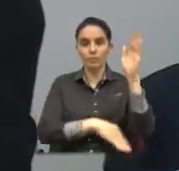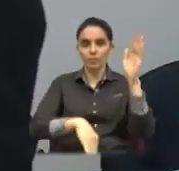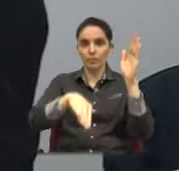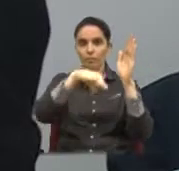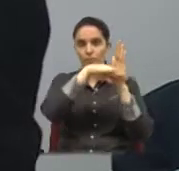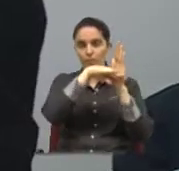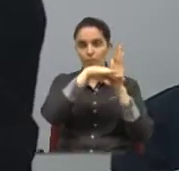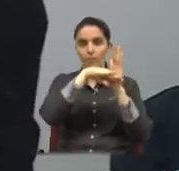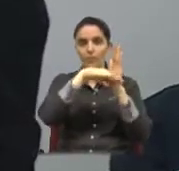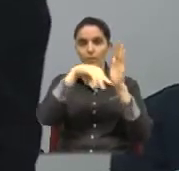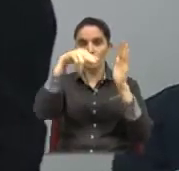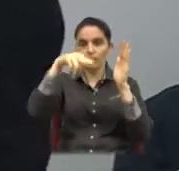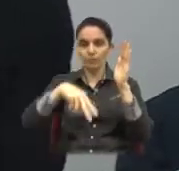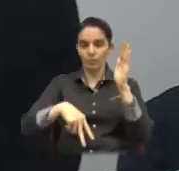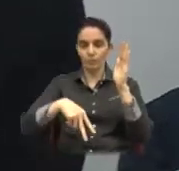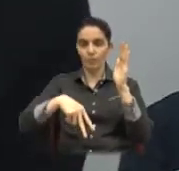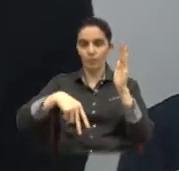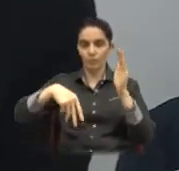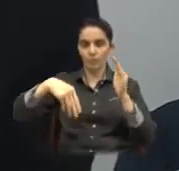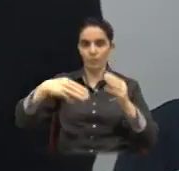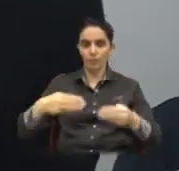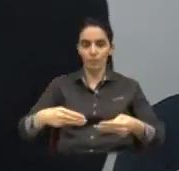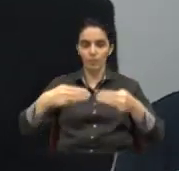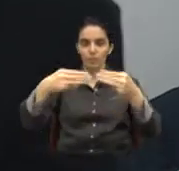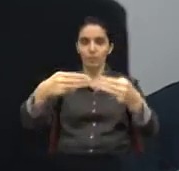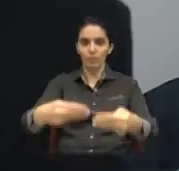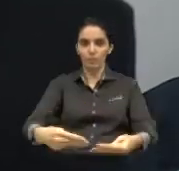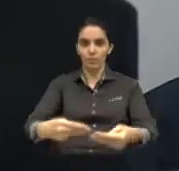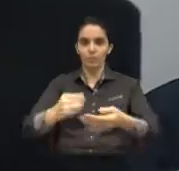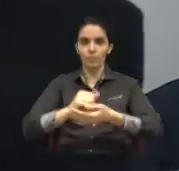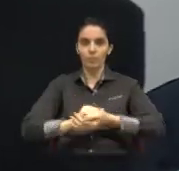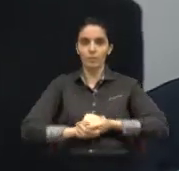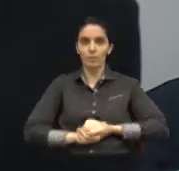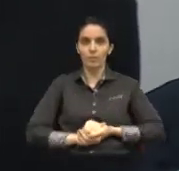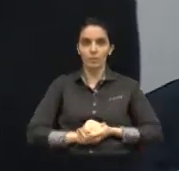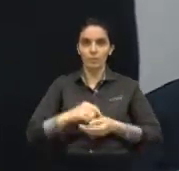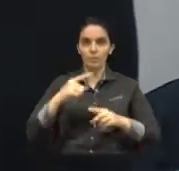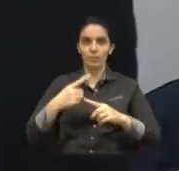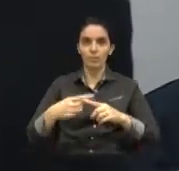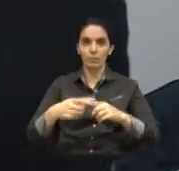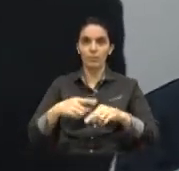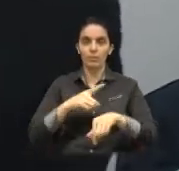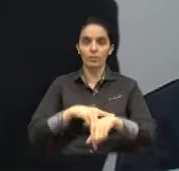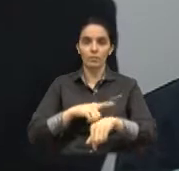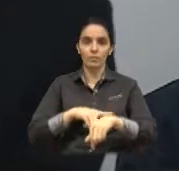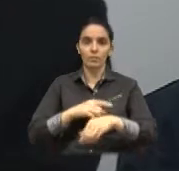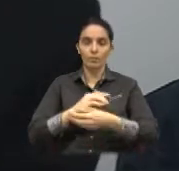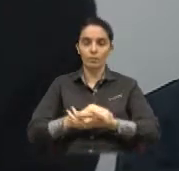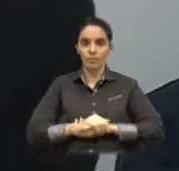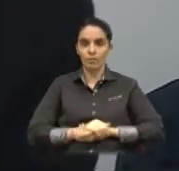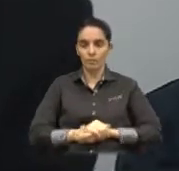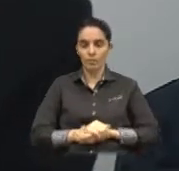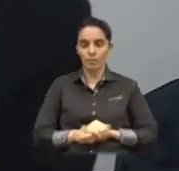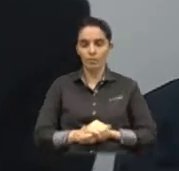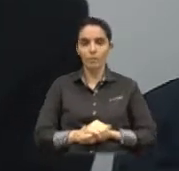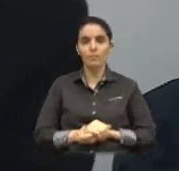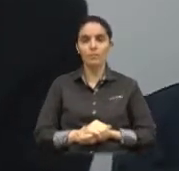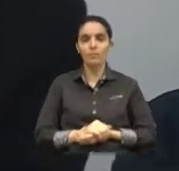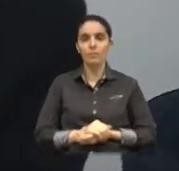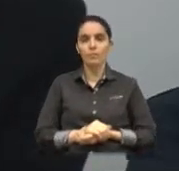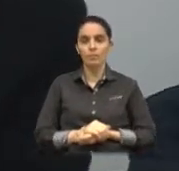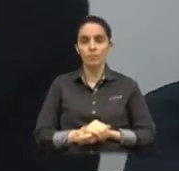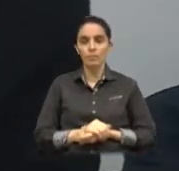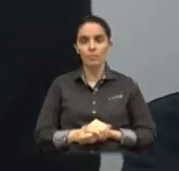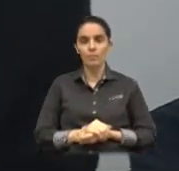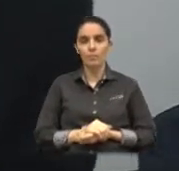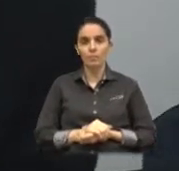pauta, que nós possamos ler as moções devido ao horário, porque senão algumas podem perder até o teor delas, né? Então, que